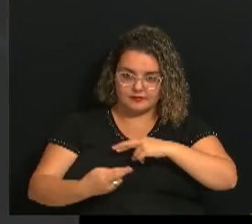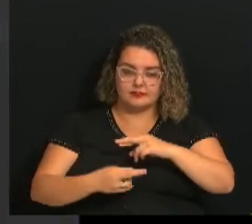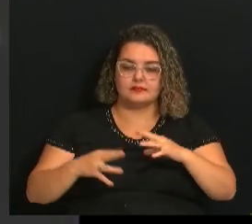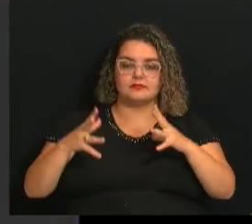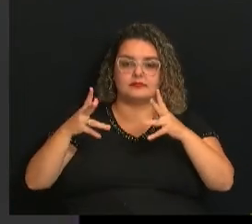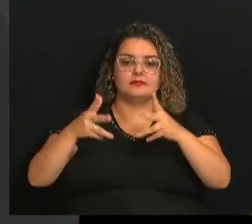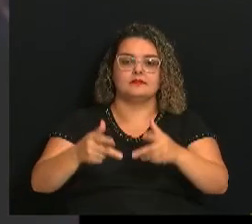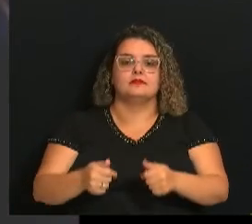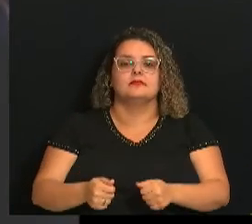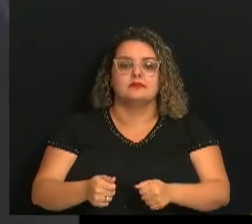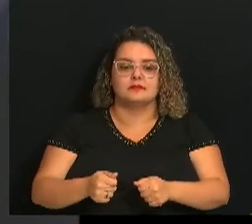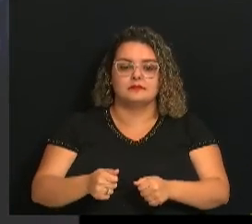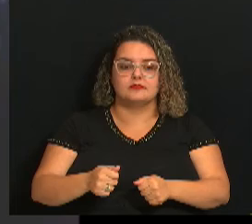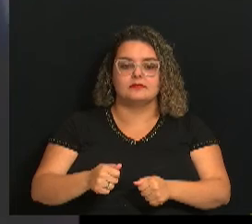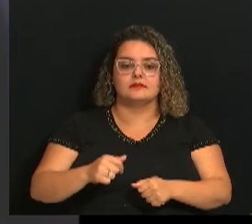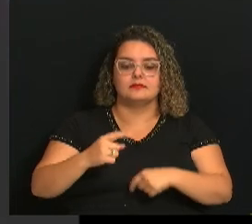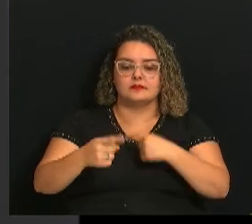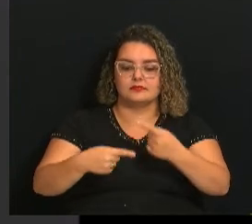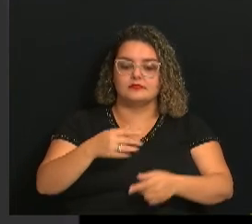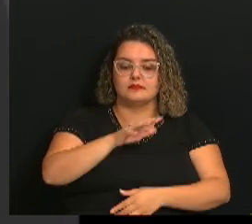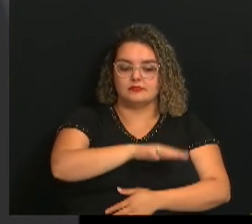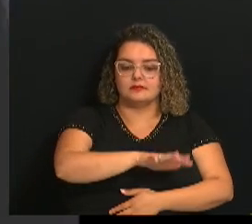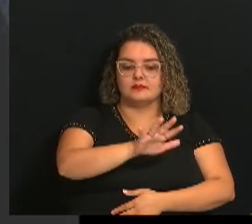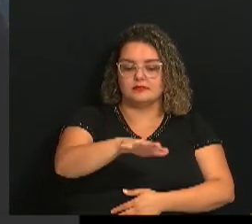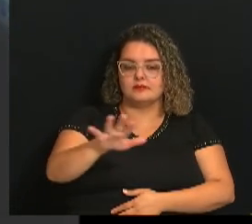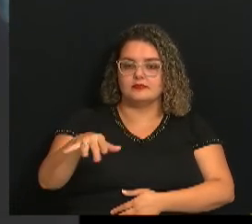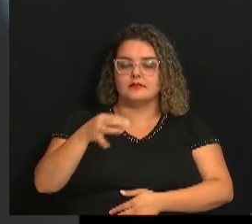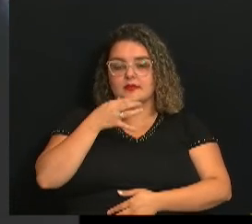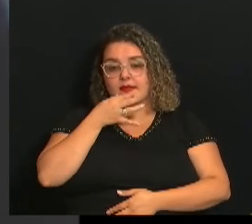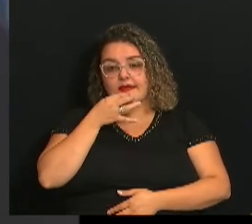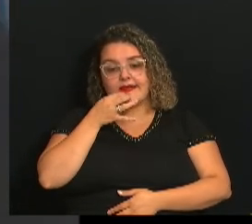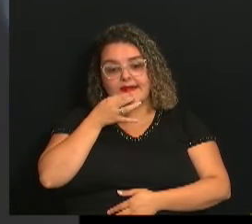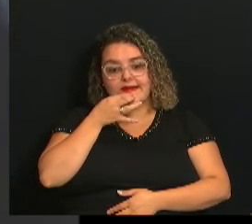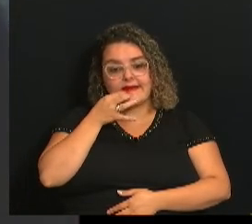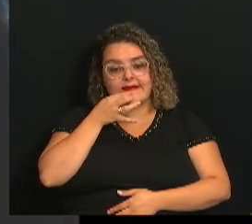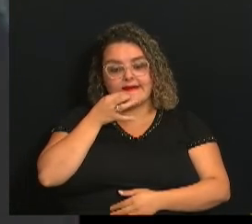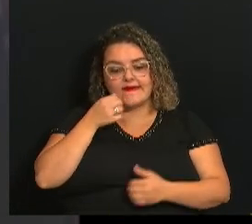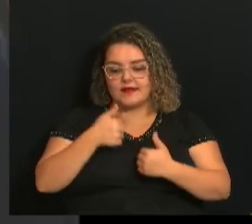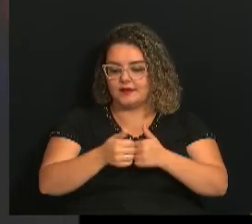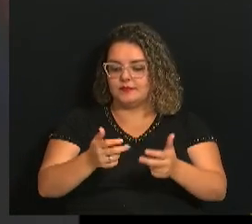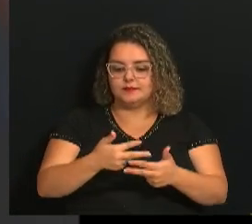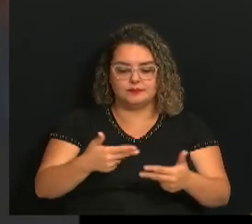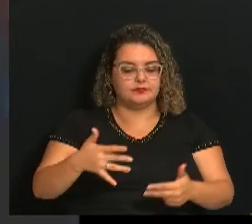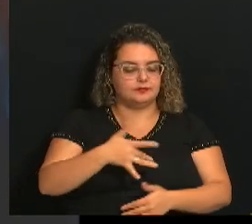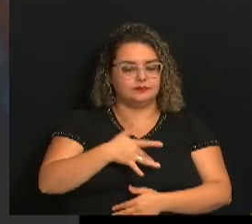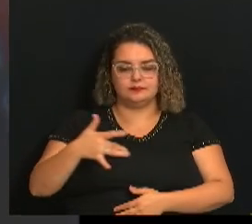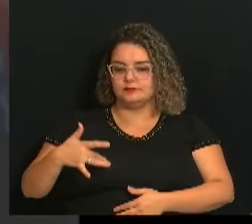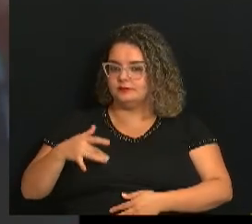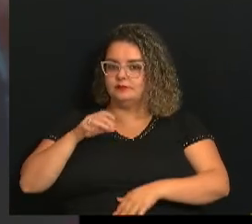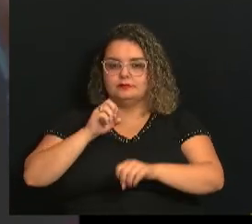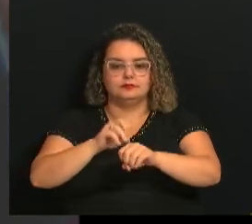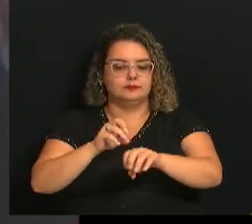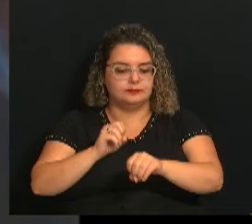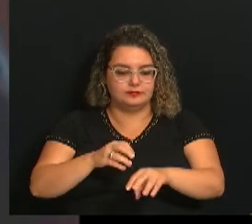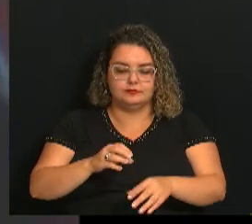as outras áreas. Como diz, transporte, saúde, educação,